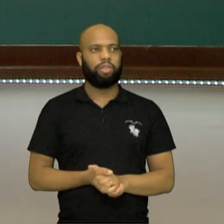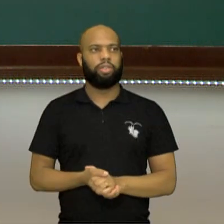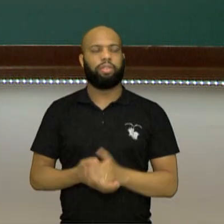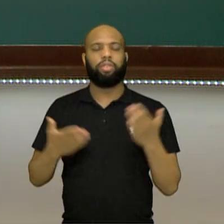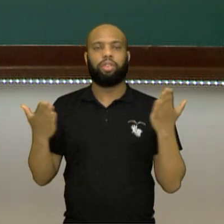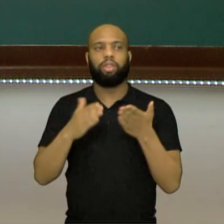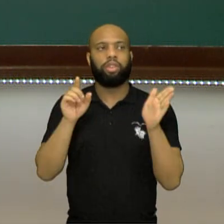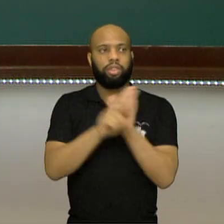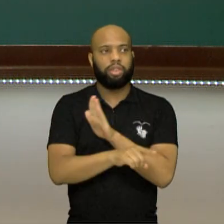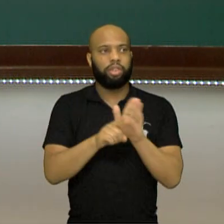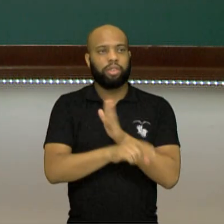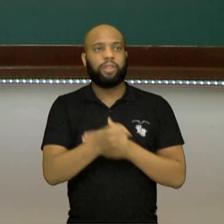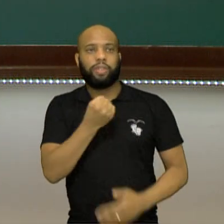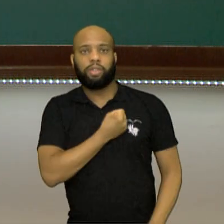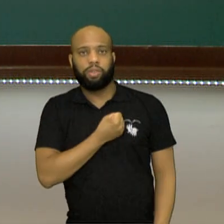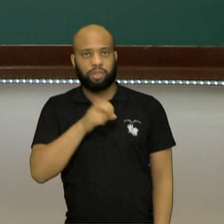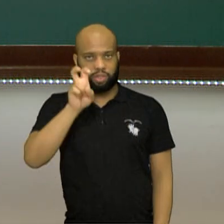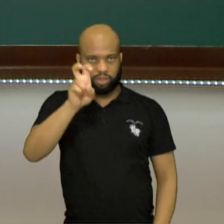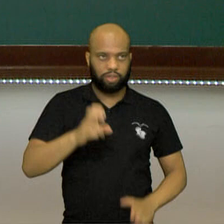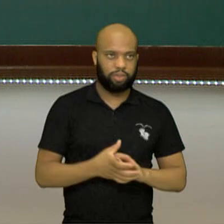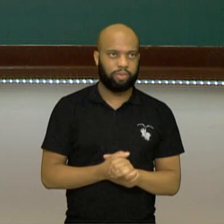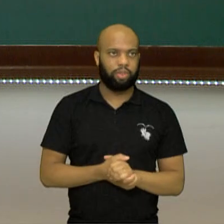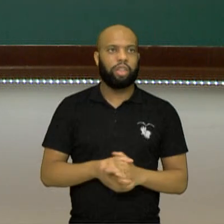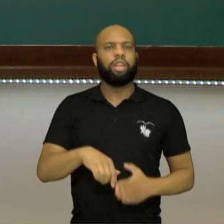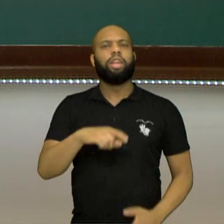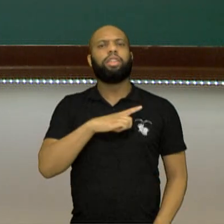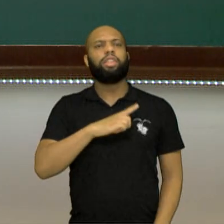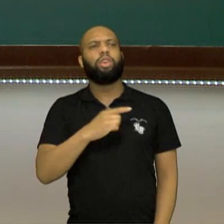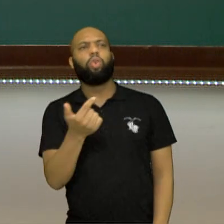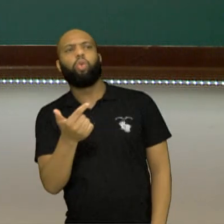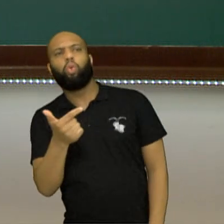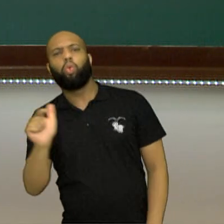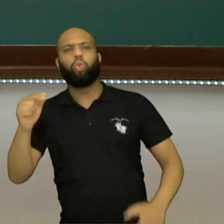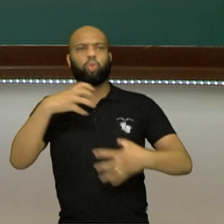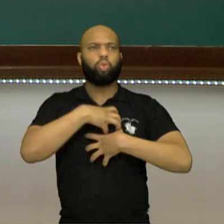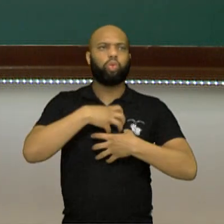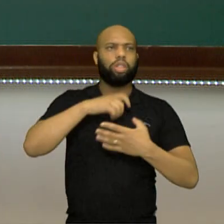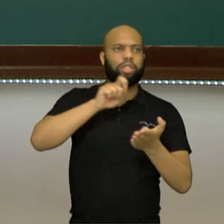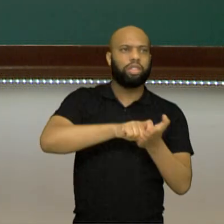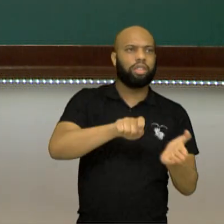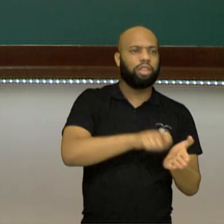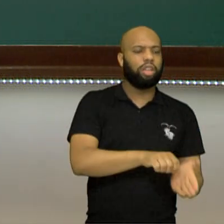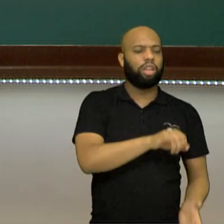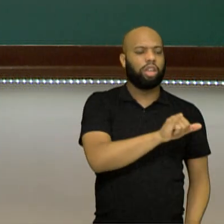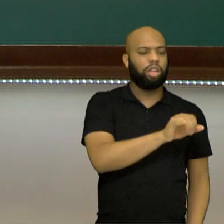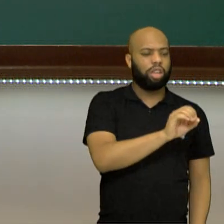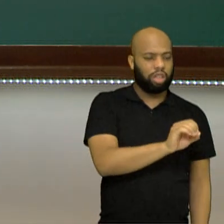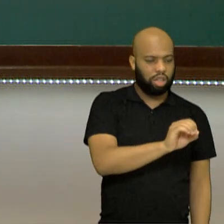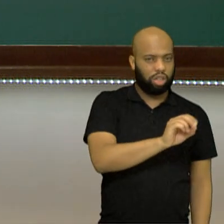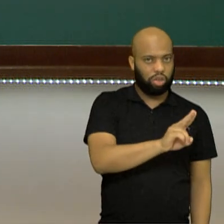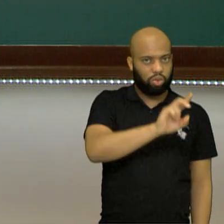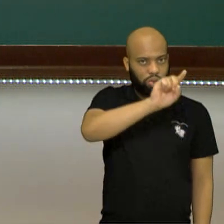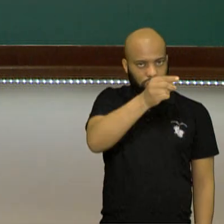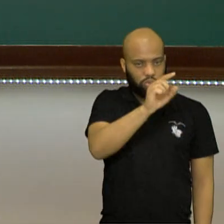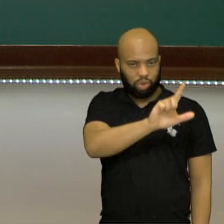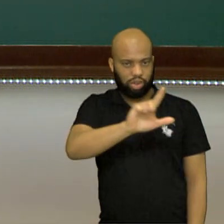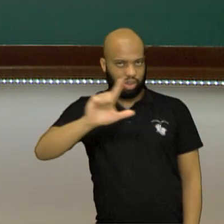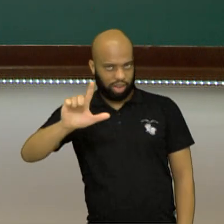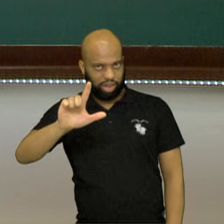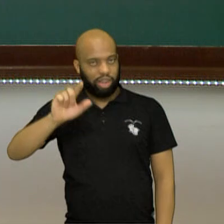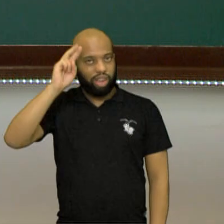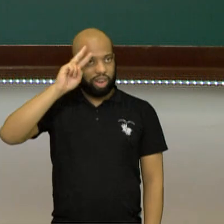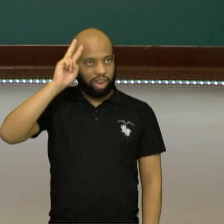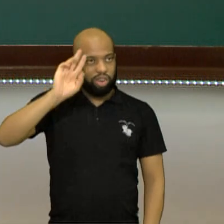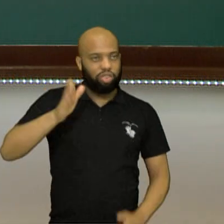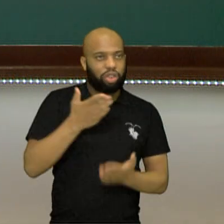Question 5, a questão 5. Qual outra forma de escrever you? Lembra que a gente viu